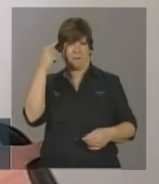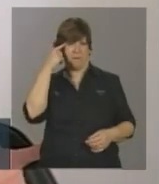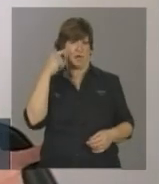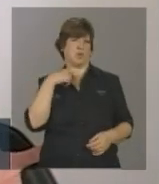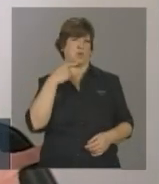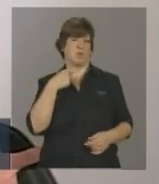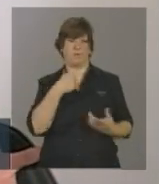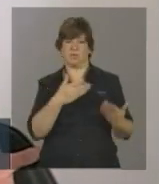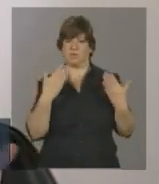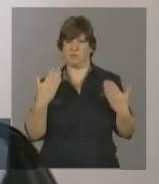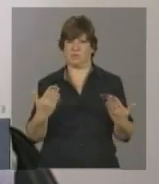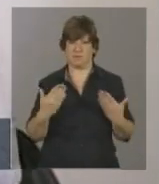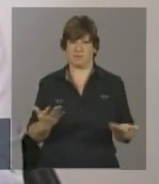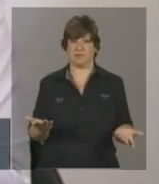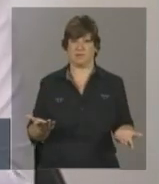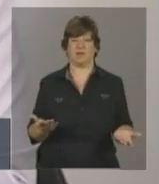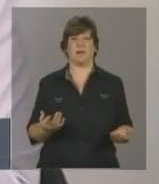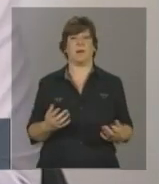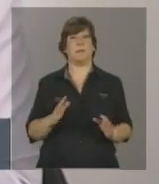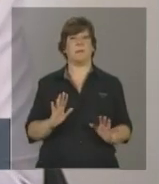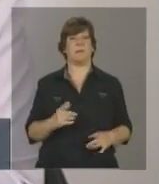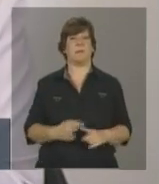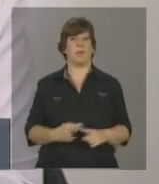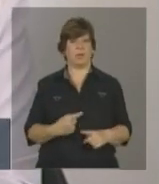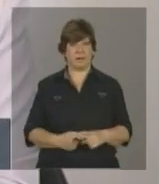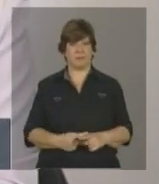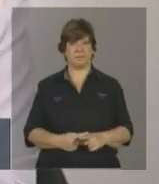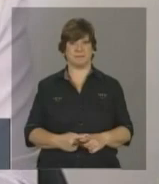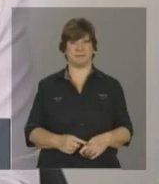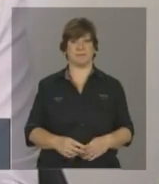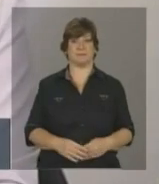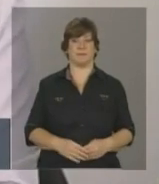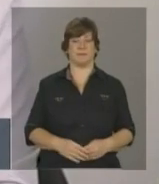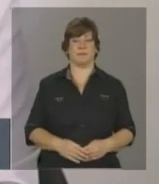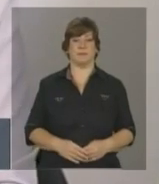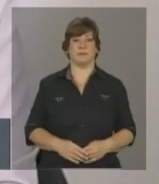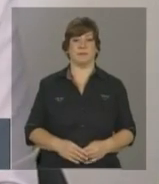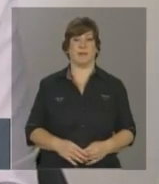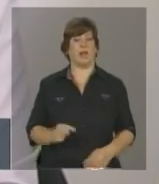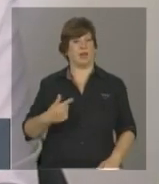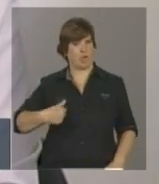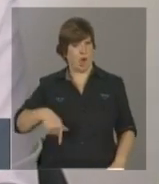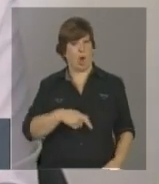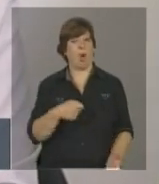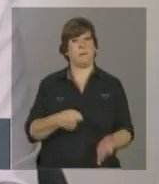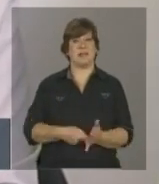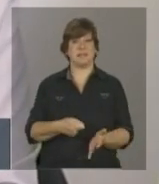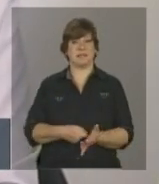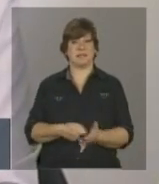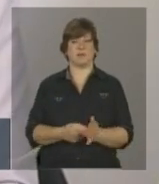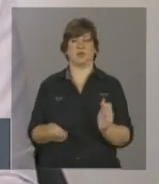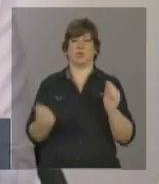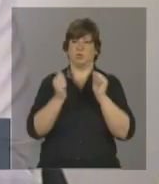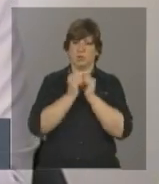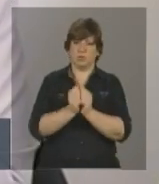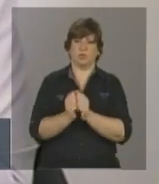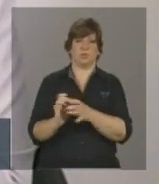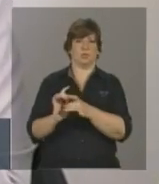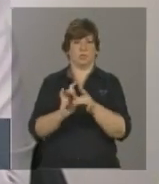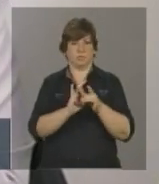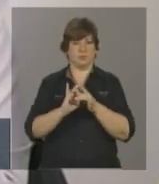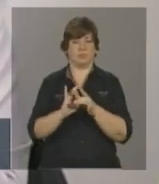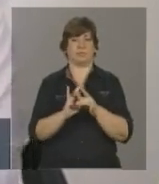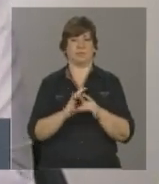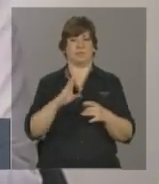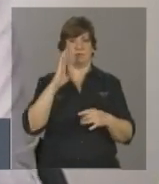eles. Até porque é a nossa obrigação, juntos, primeiro,